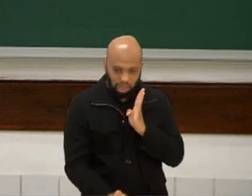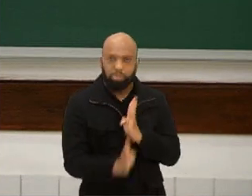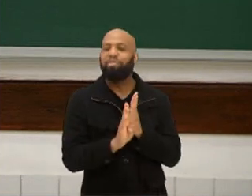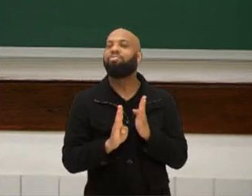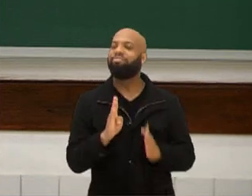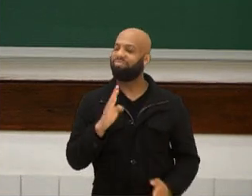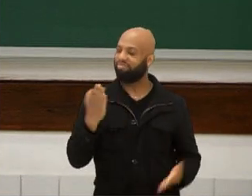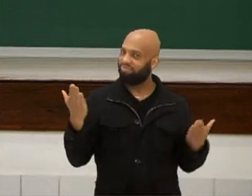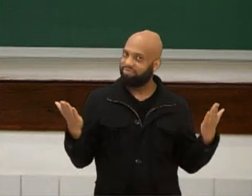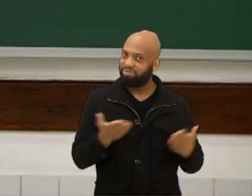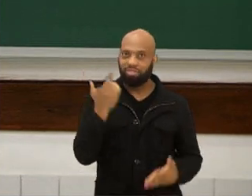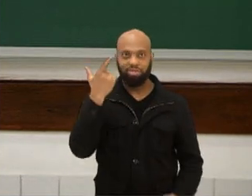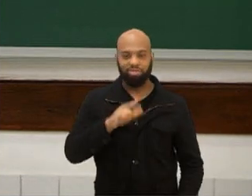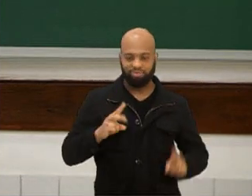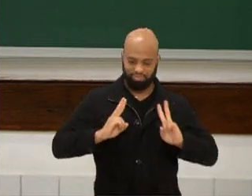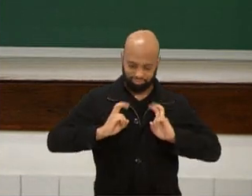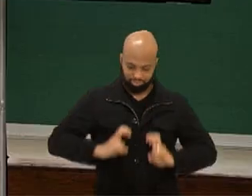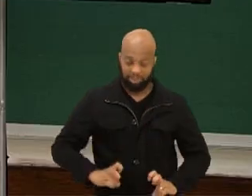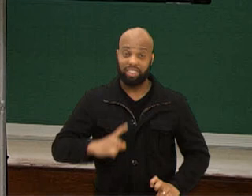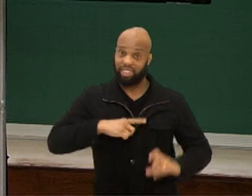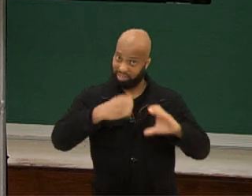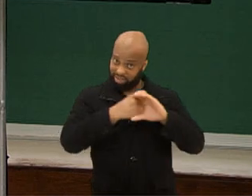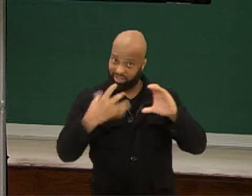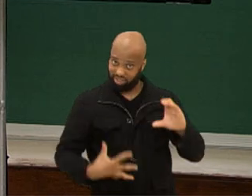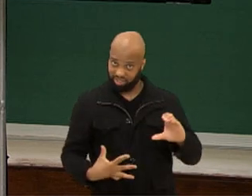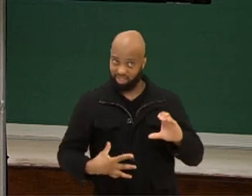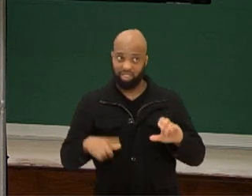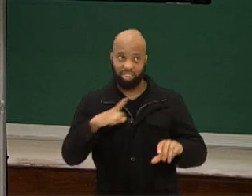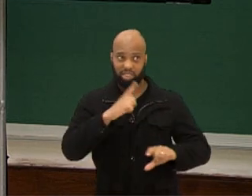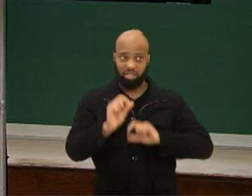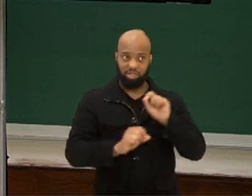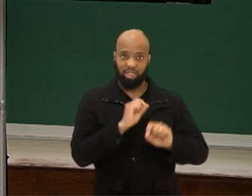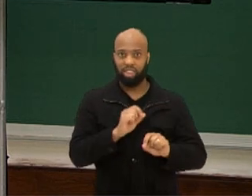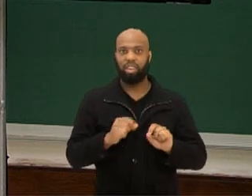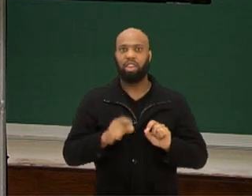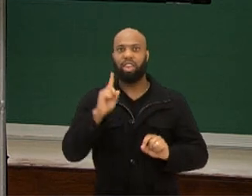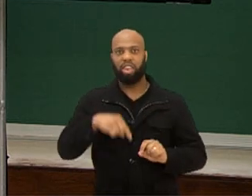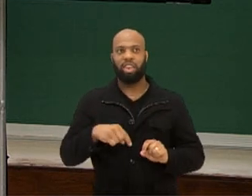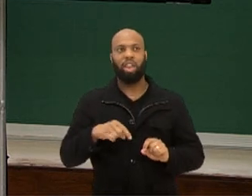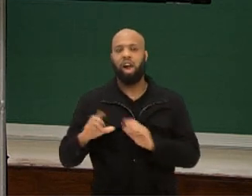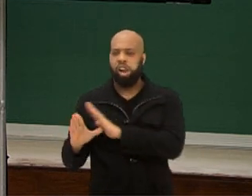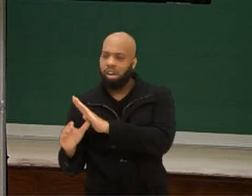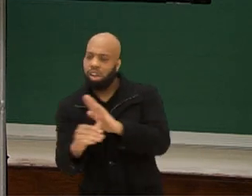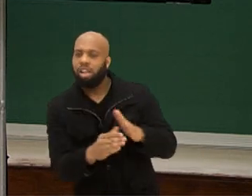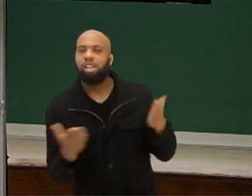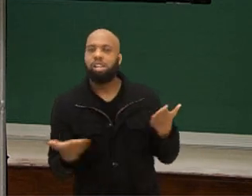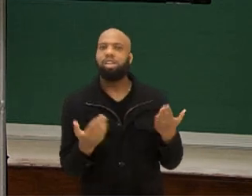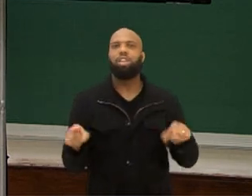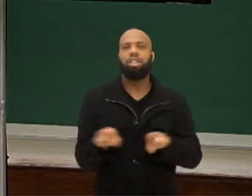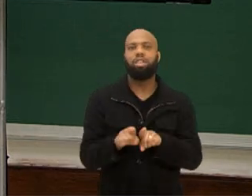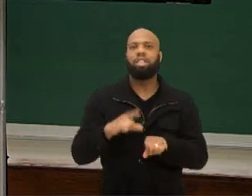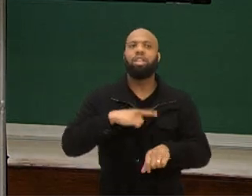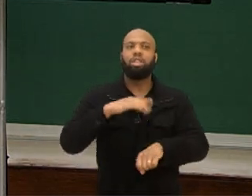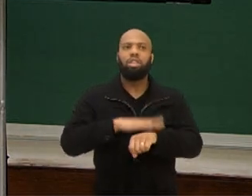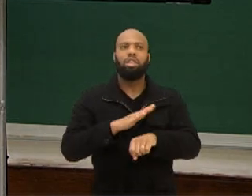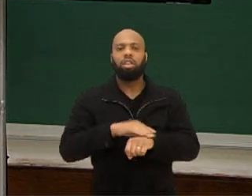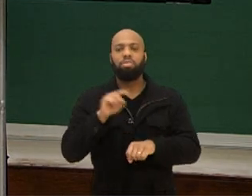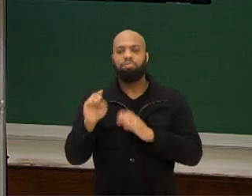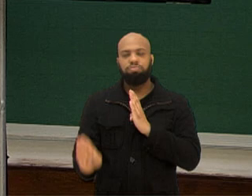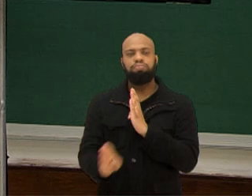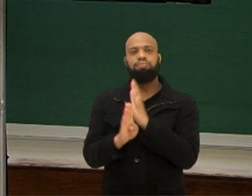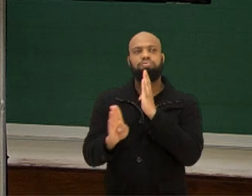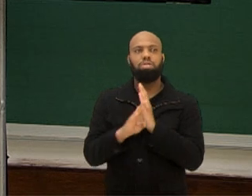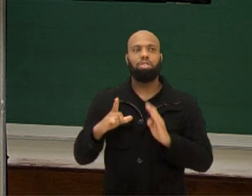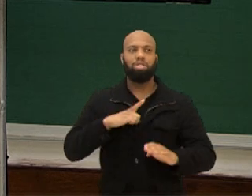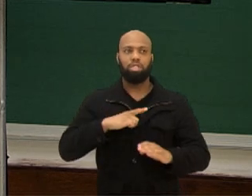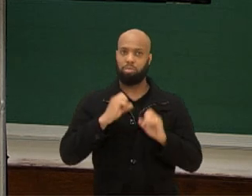desse poder. Então eu já tenho as características, a ocupação dela que era roubar e agora esse momento em que ela descobre